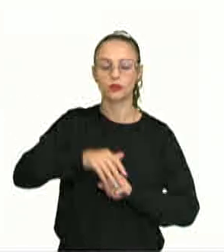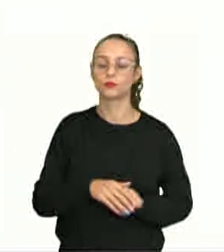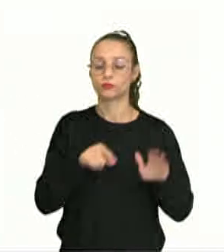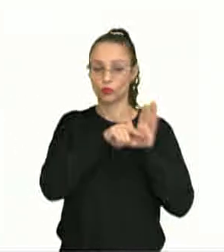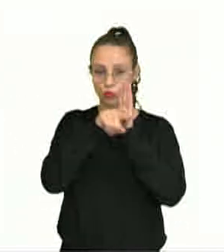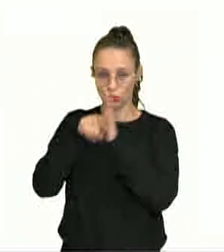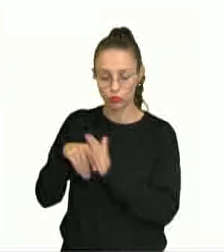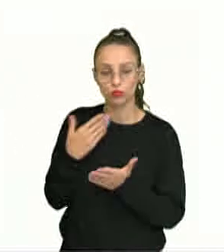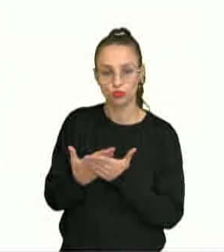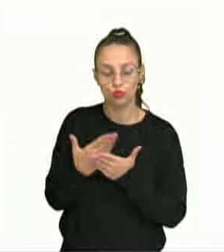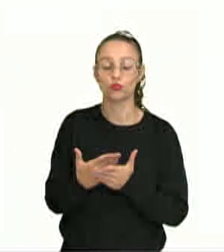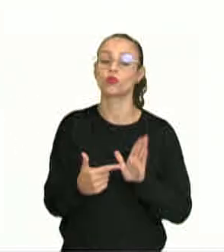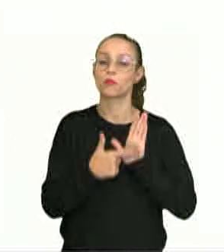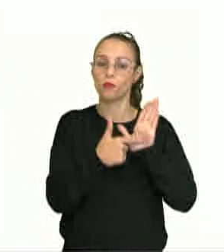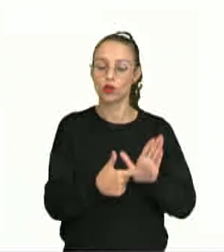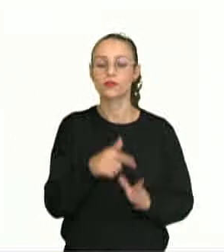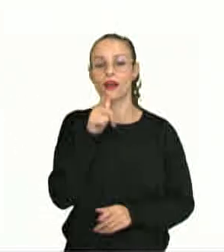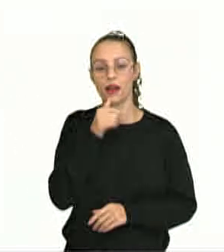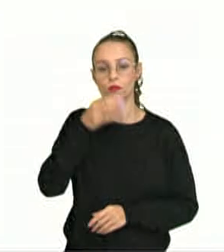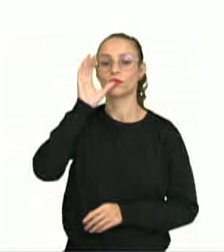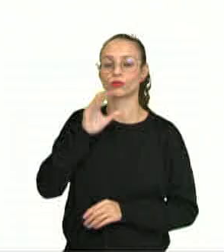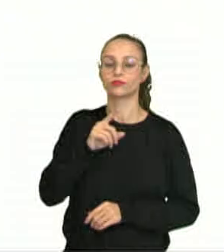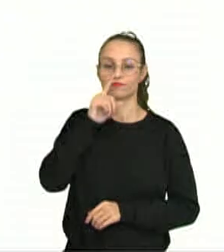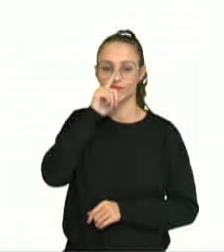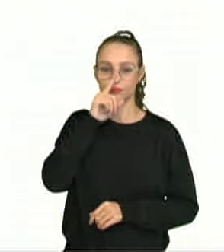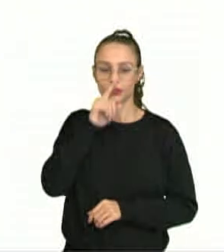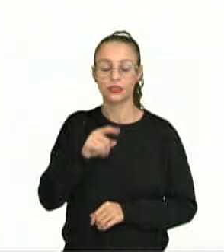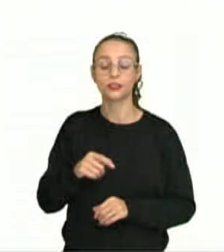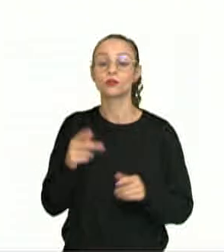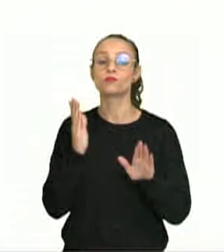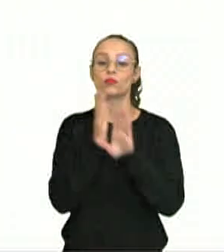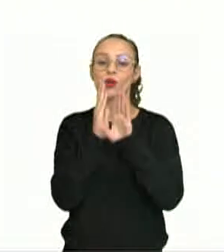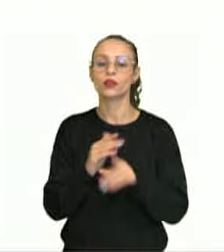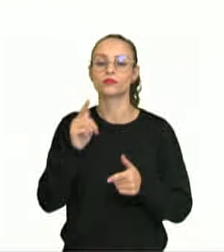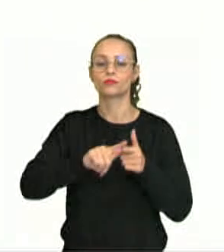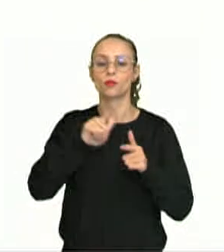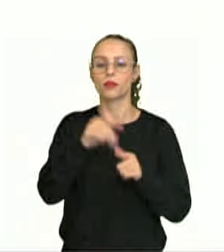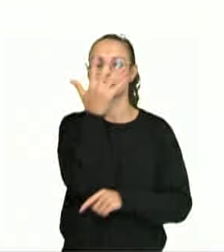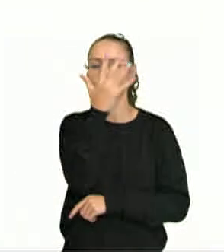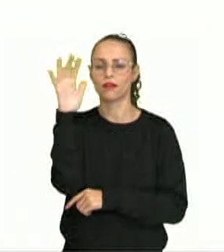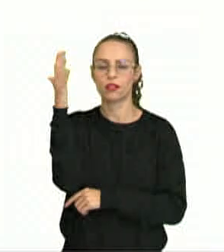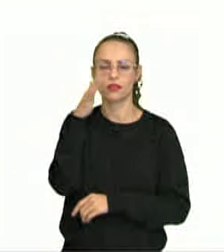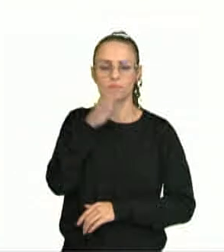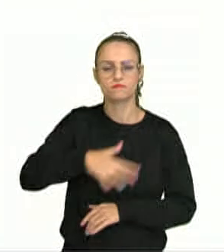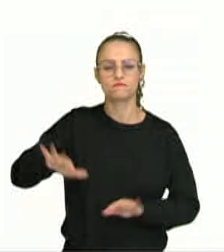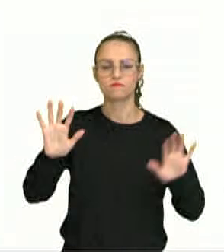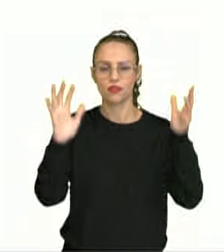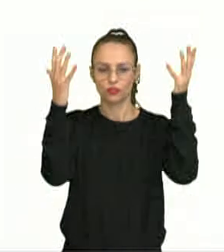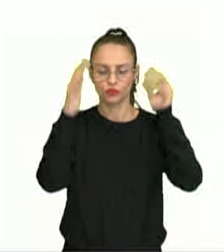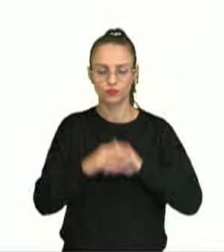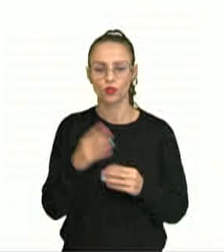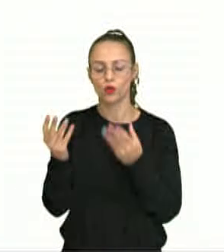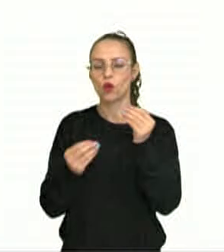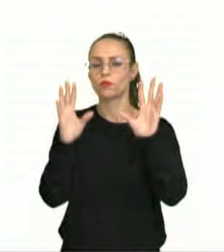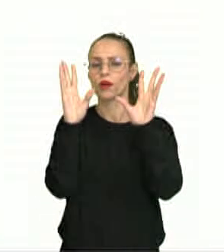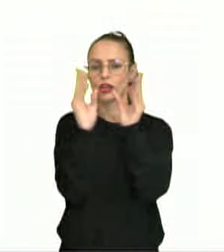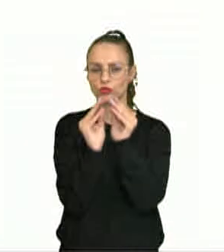completa afirmando que a água doce está em risco por problemas climáticos. Como fica o resumo como um